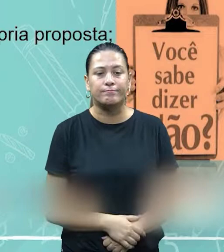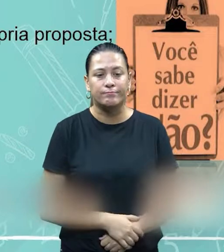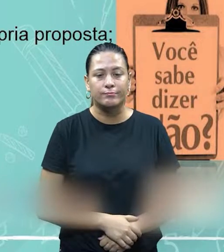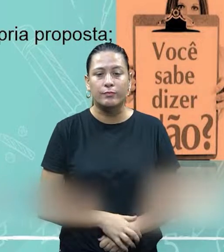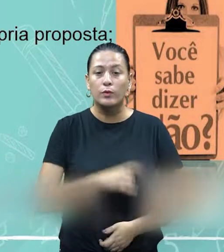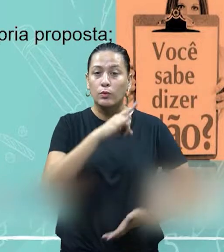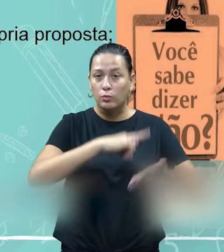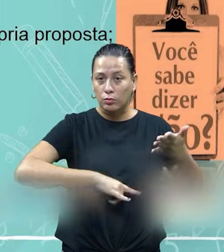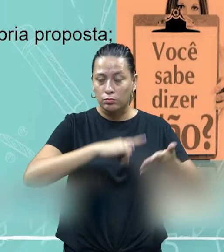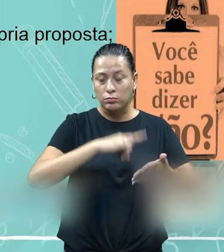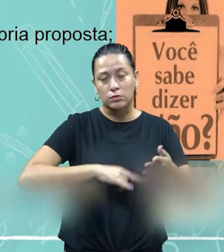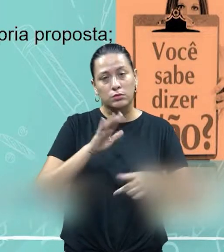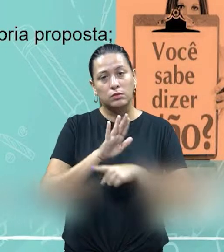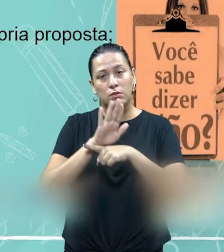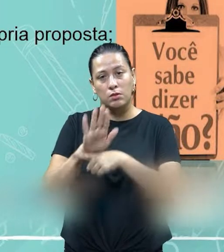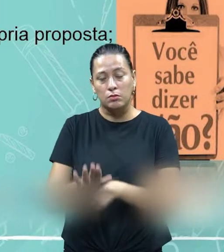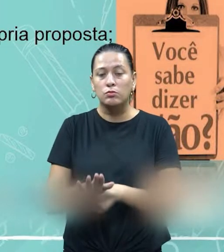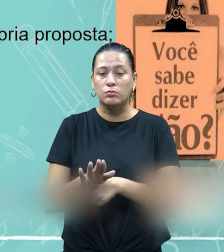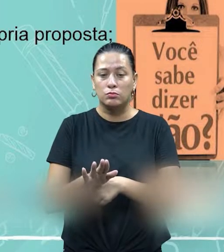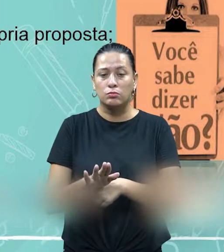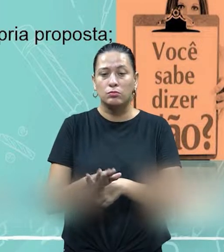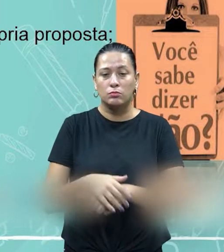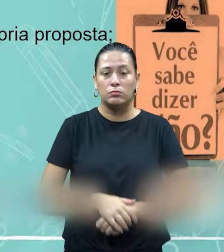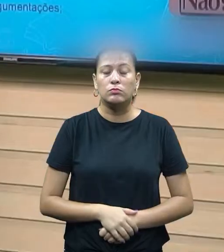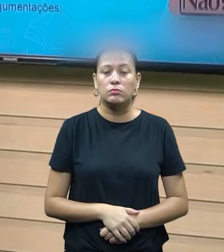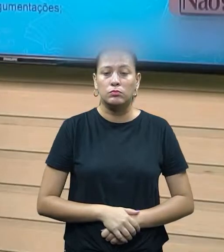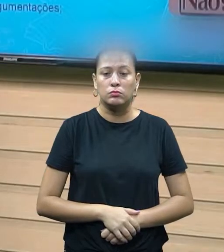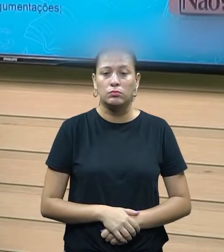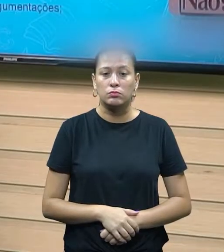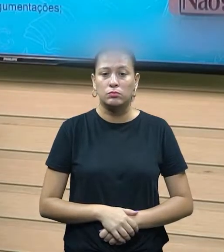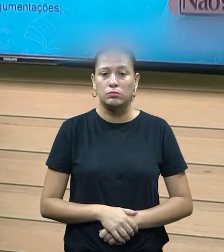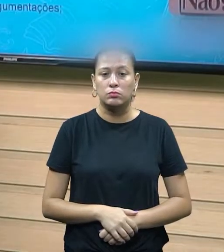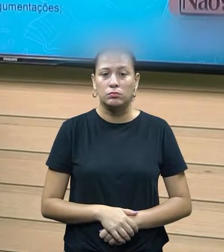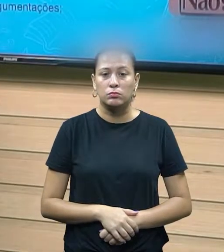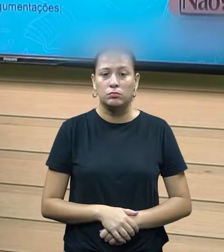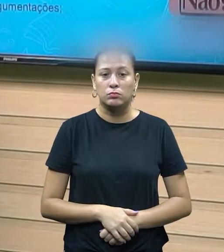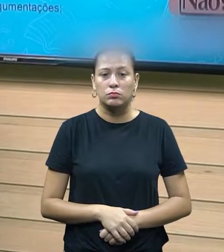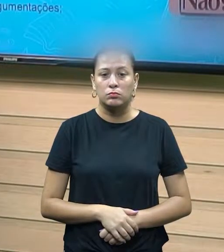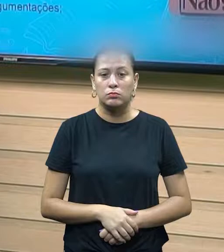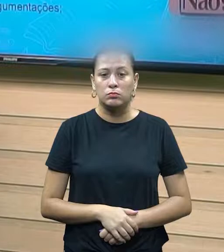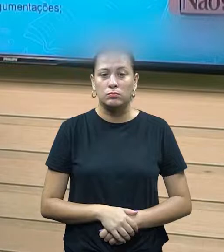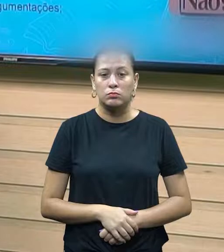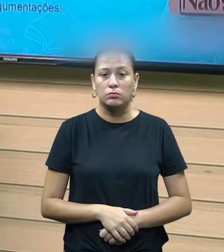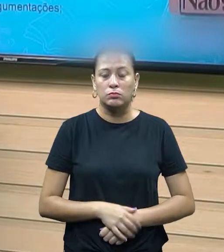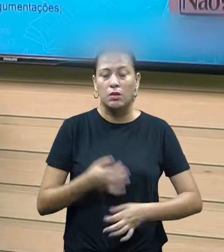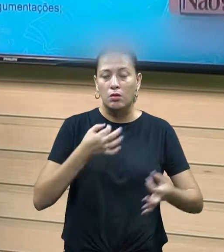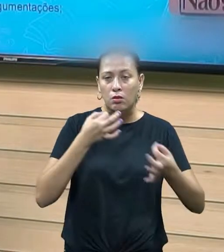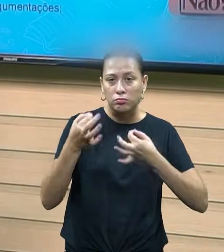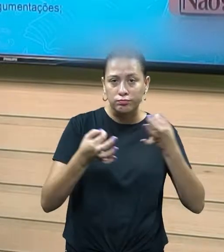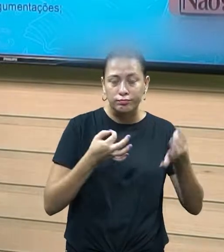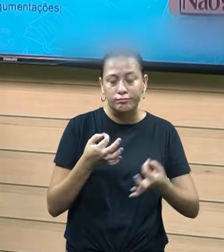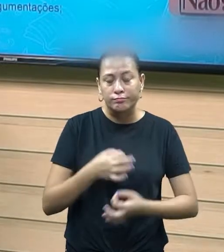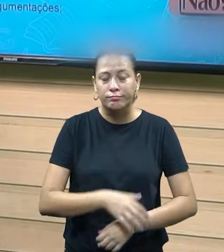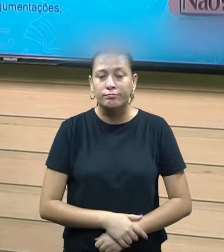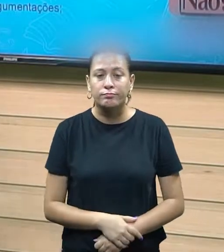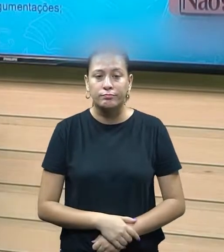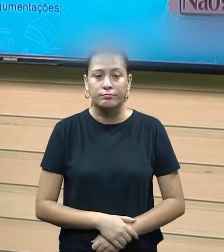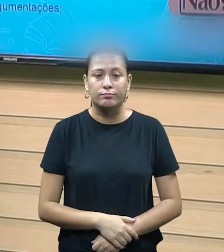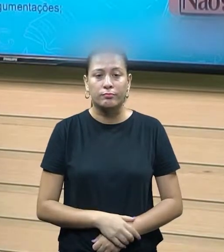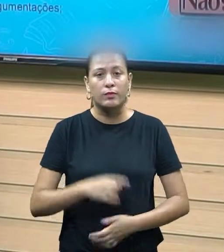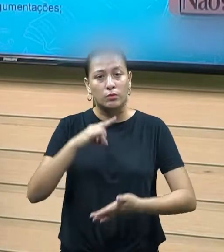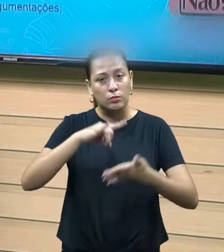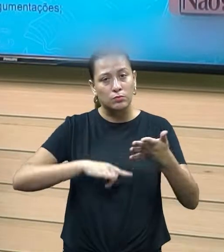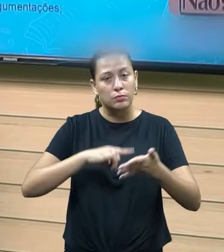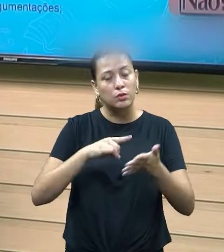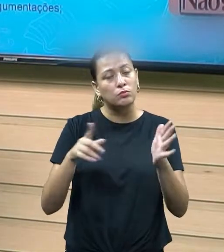ter documentos que ajudam nas argumentações. É muito interessante aí, quando eu vou me deparar, eu vou trazer documentos que acabam fazendo parte